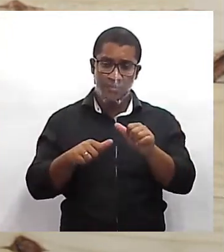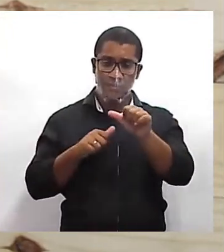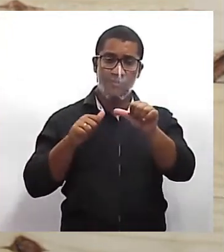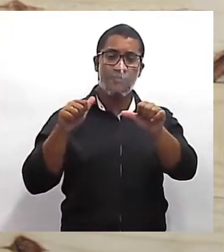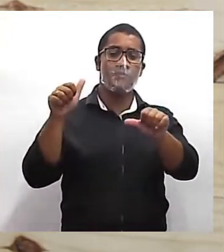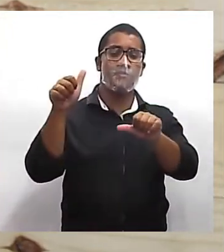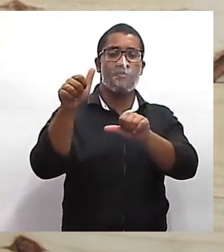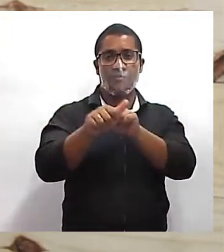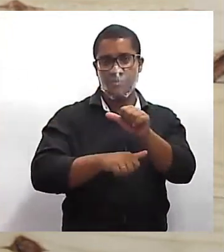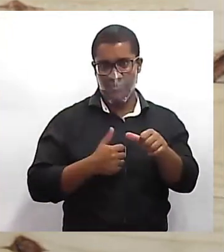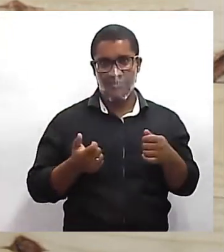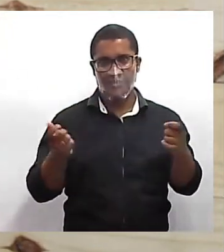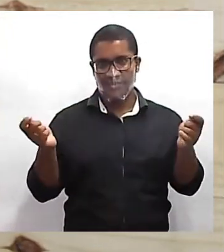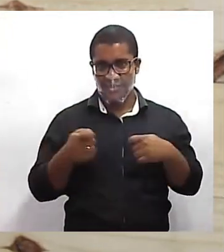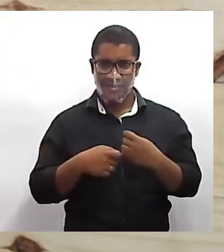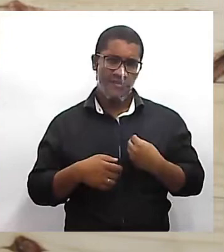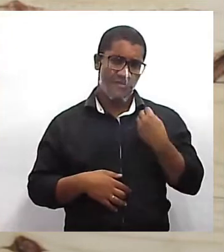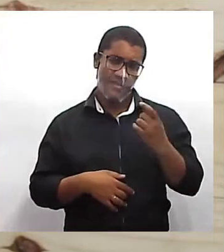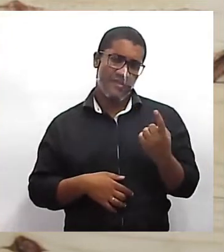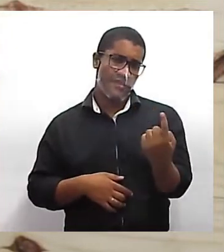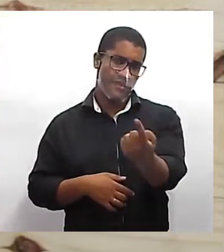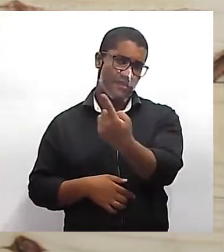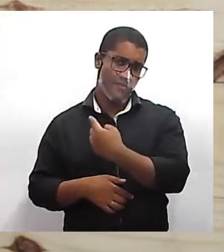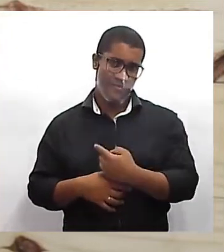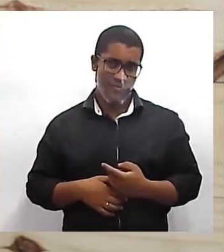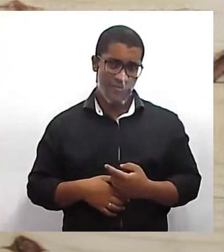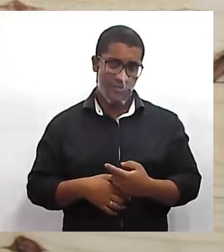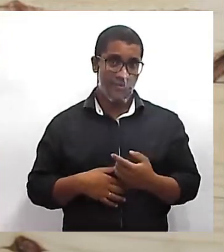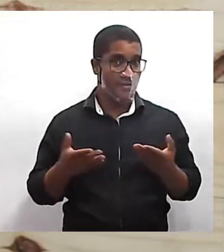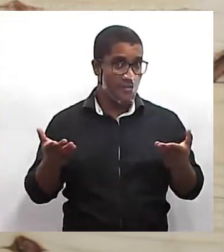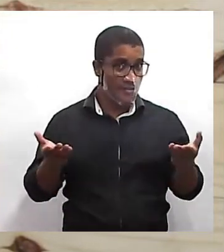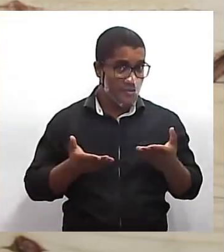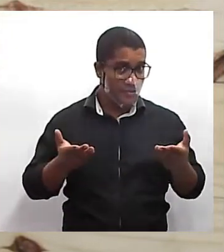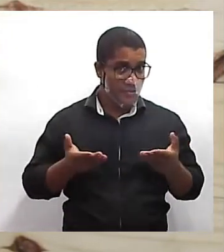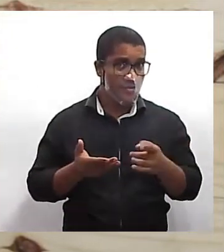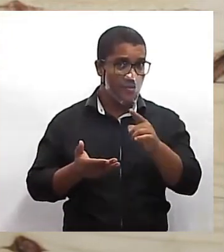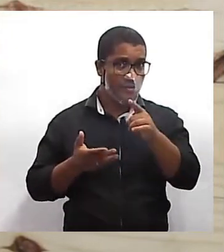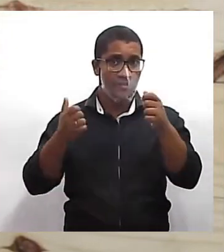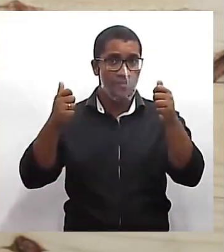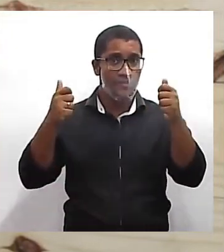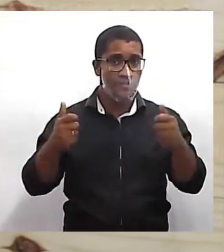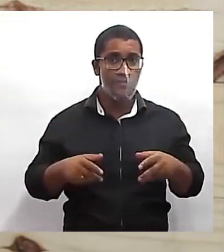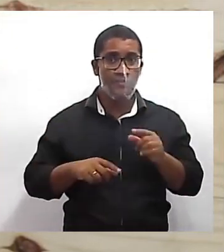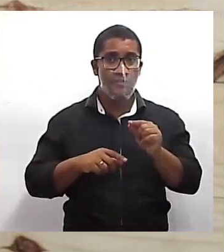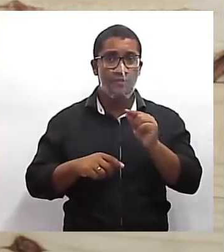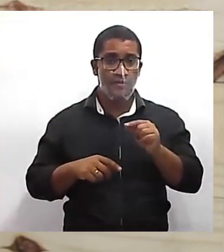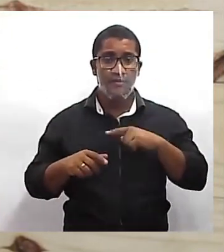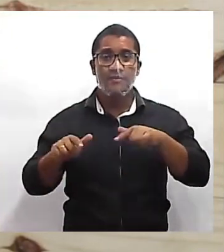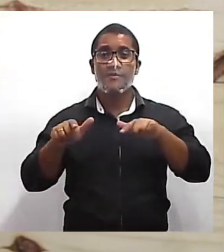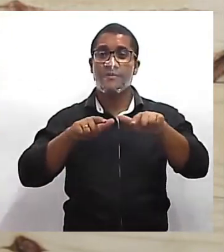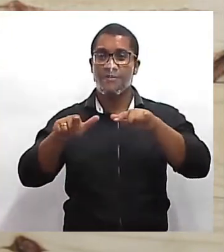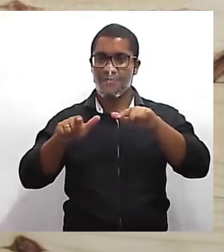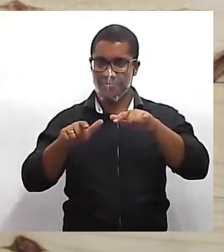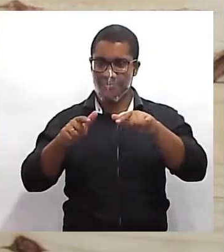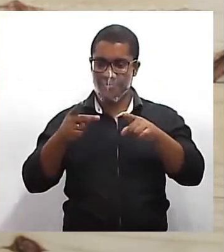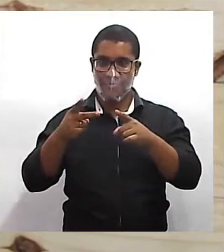transformações significativas na vida de todos nós. E agora eu gostaria de abordar o ponto a respeito da